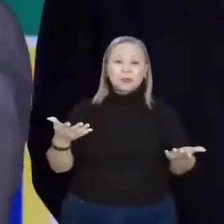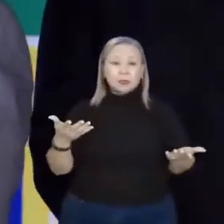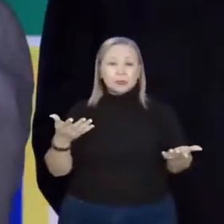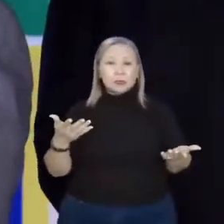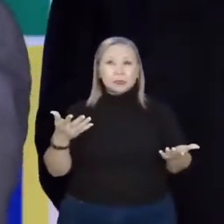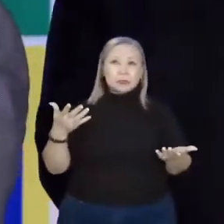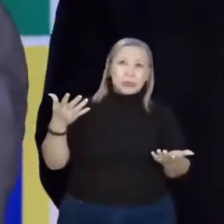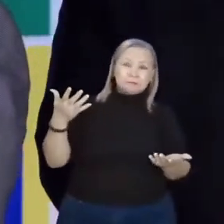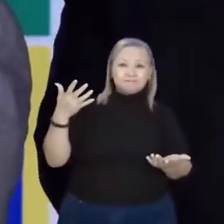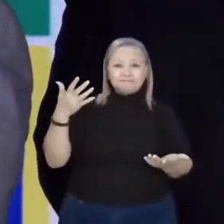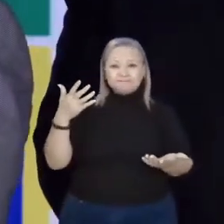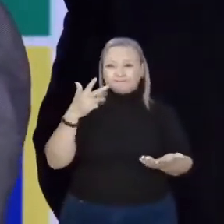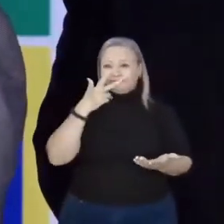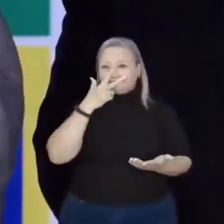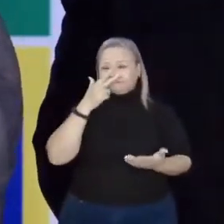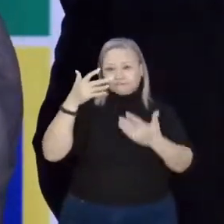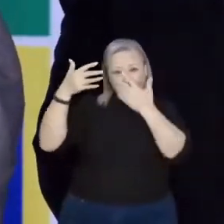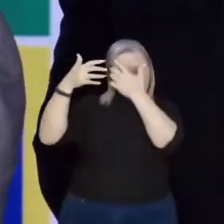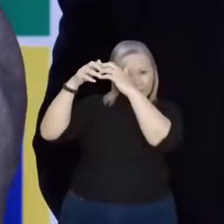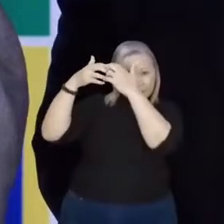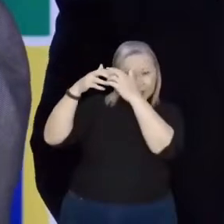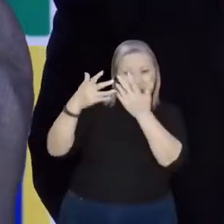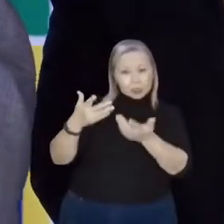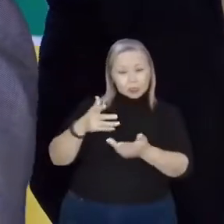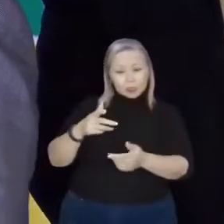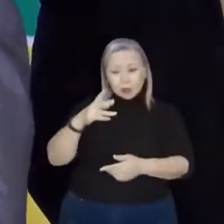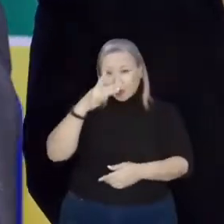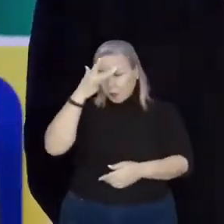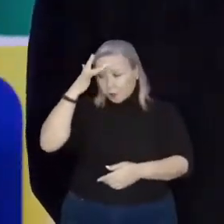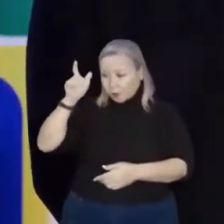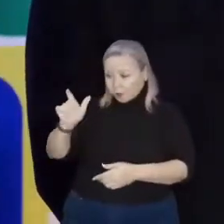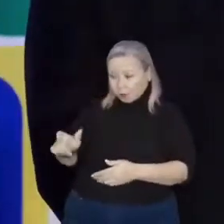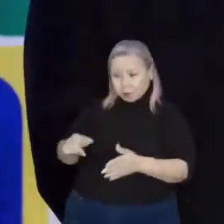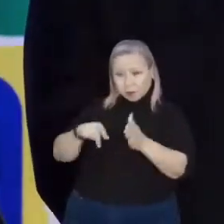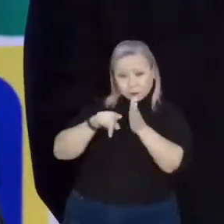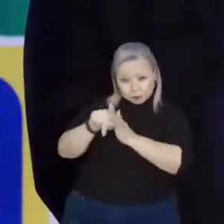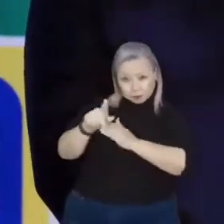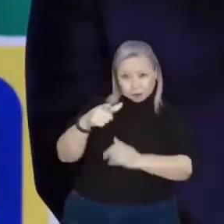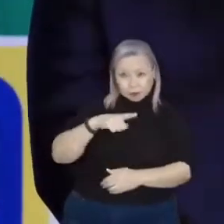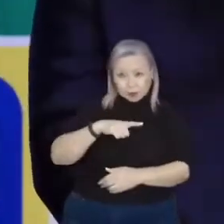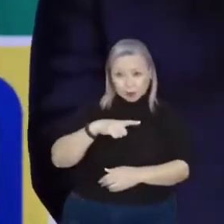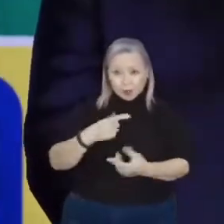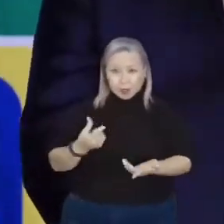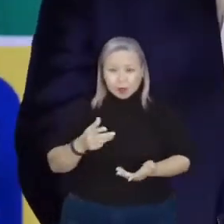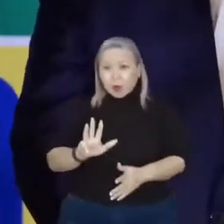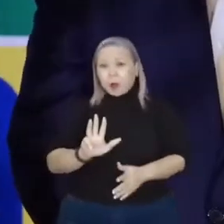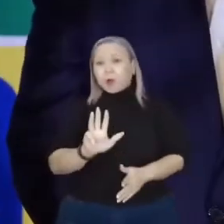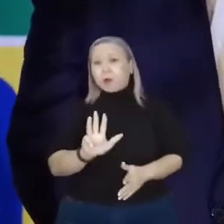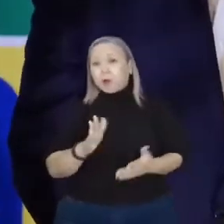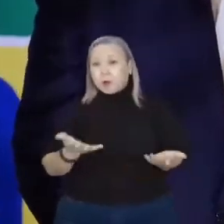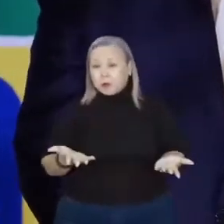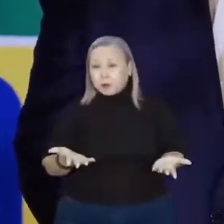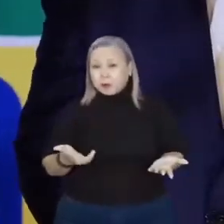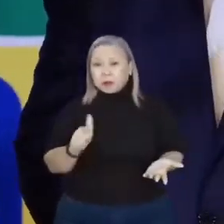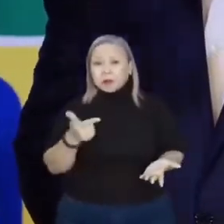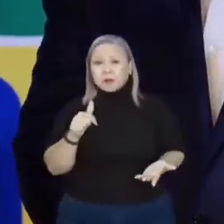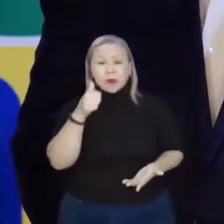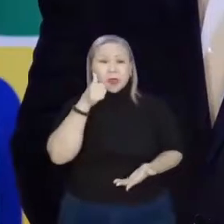pensando... Ou alguém está com uma pergunta preparada? Presidente Lula, não tem